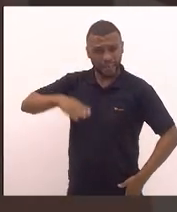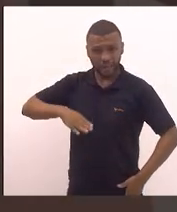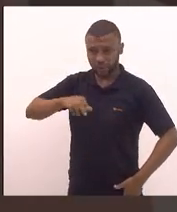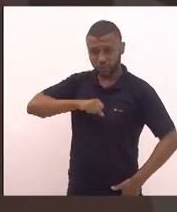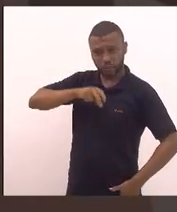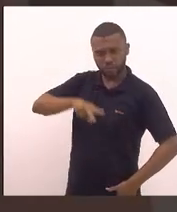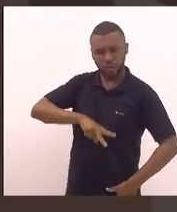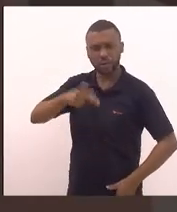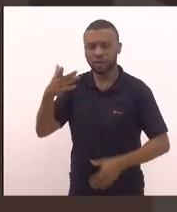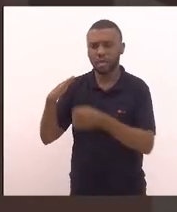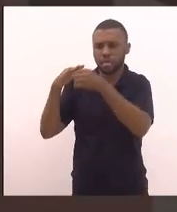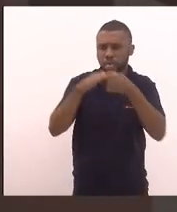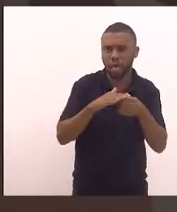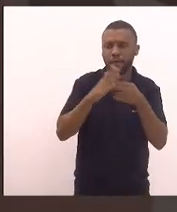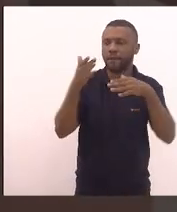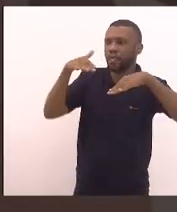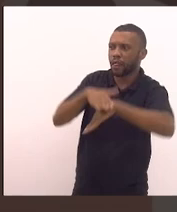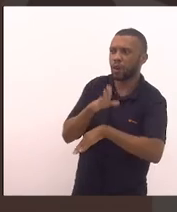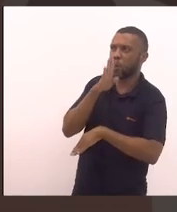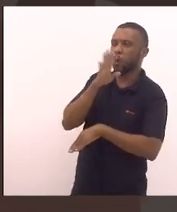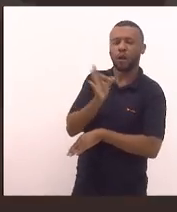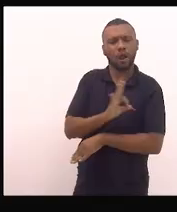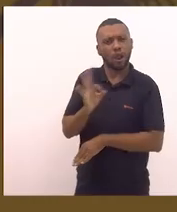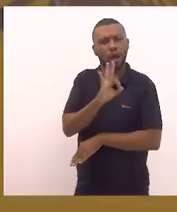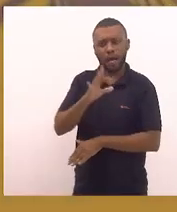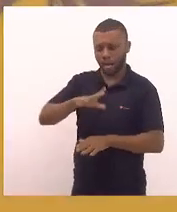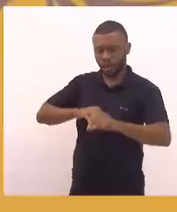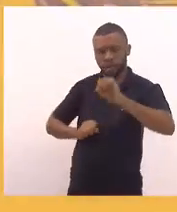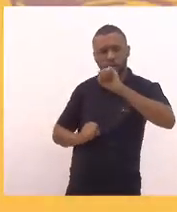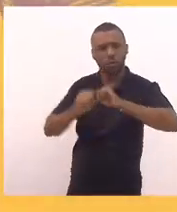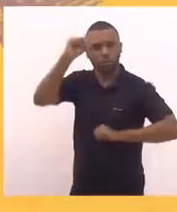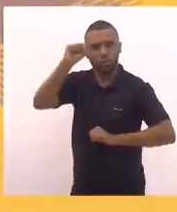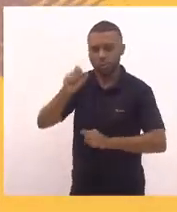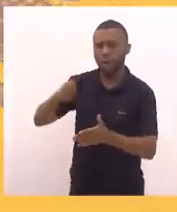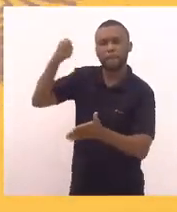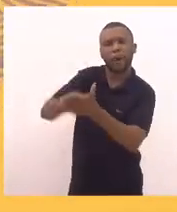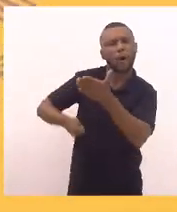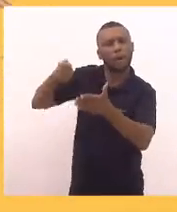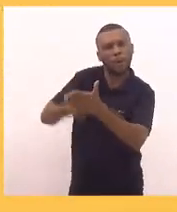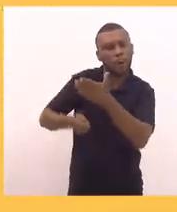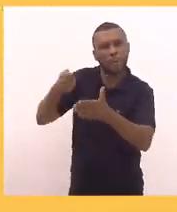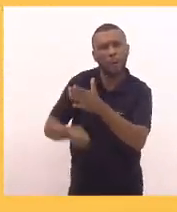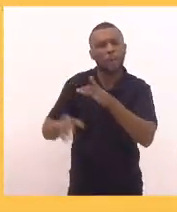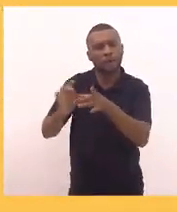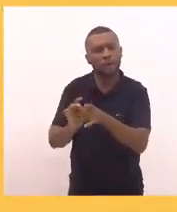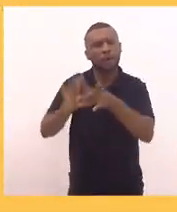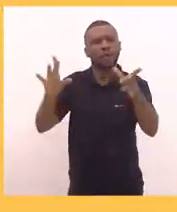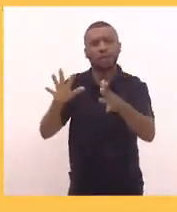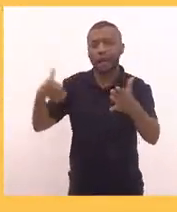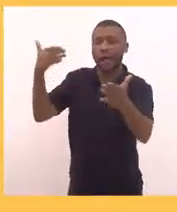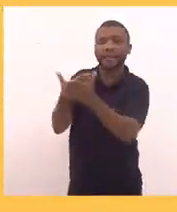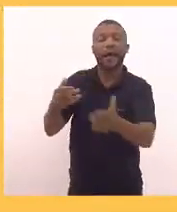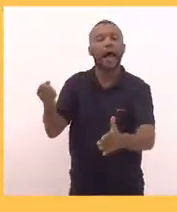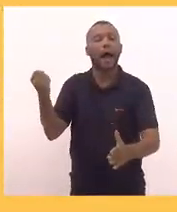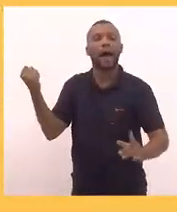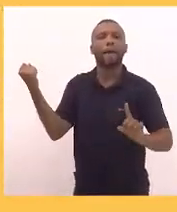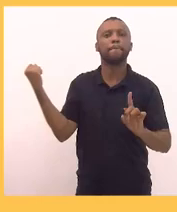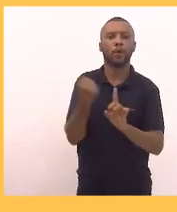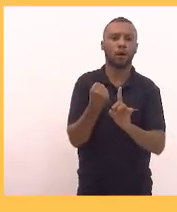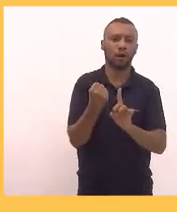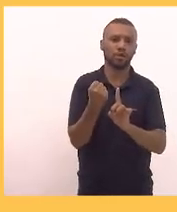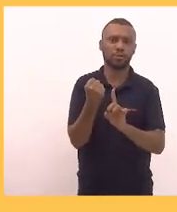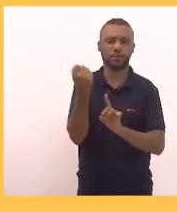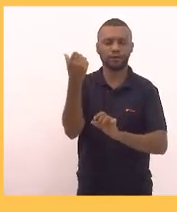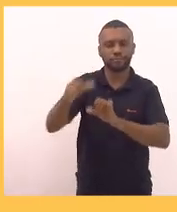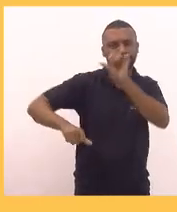rendeu e, como uma heroína, lutou pela liberdade até a morte. Virou lenda, mas seus ideais e